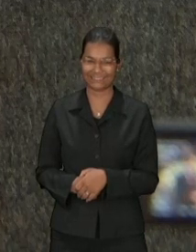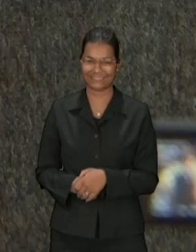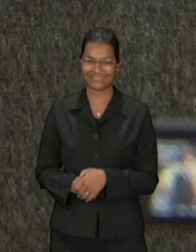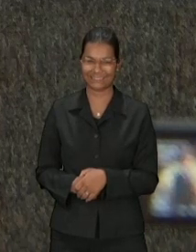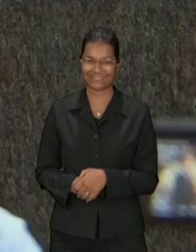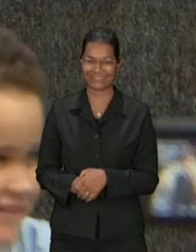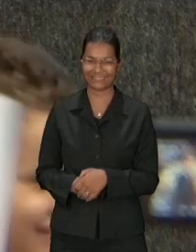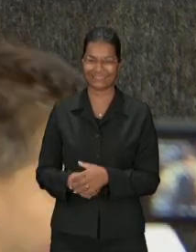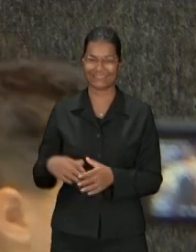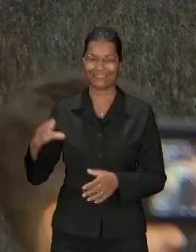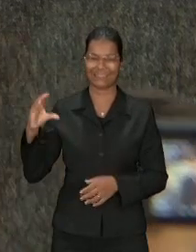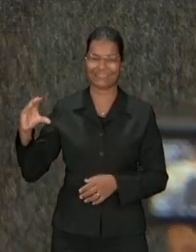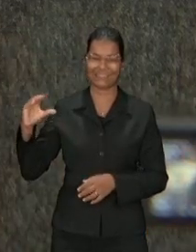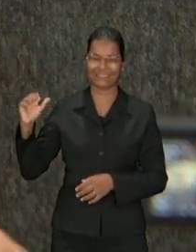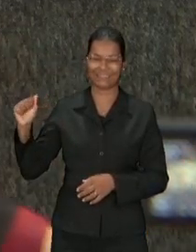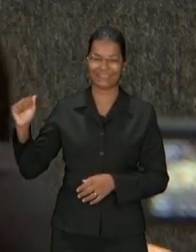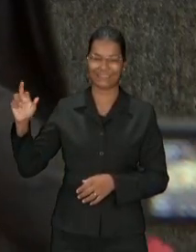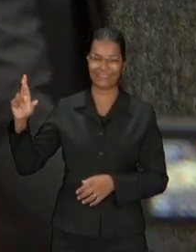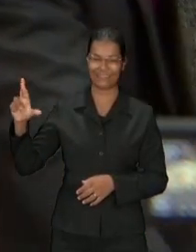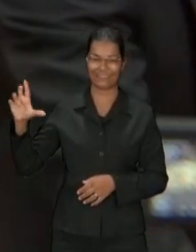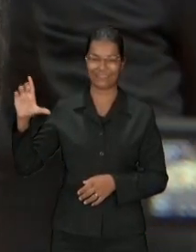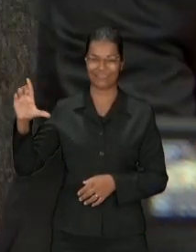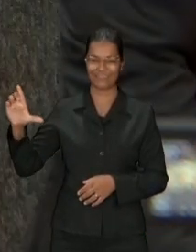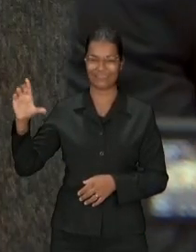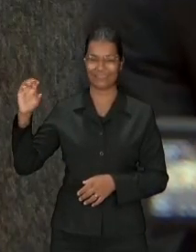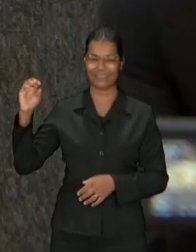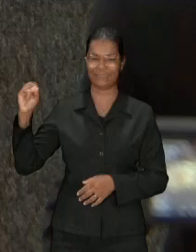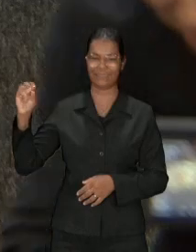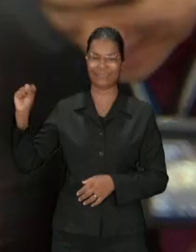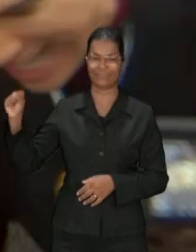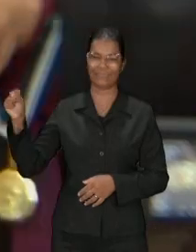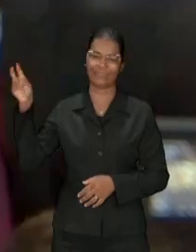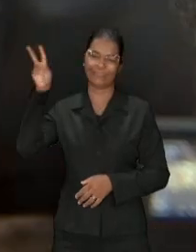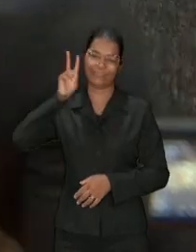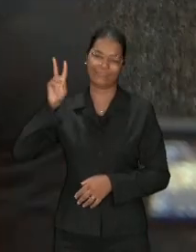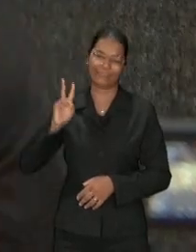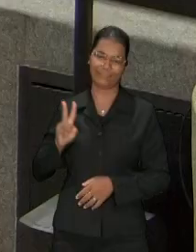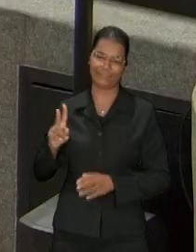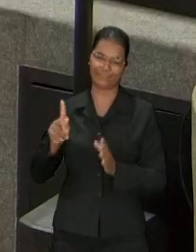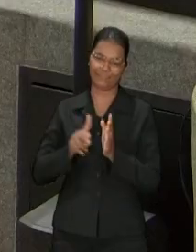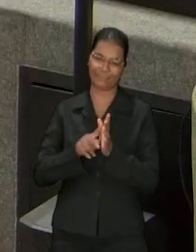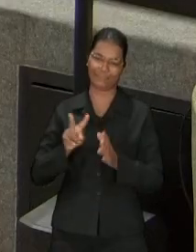Carlos Martins de Figueiredo, vereador por Várzea Grande.